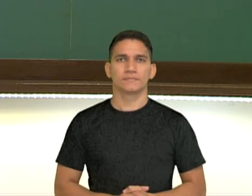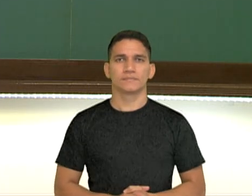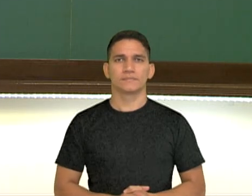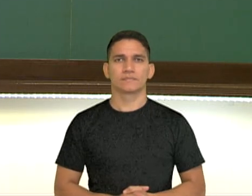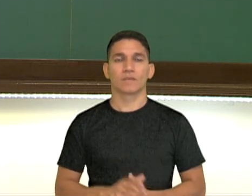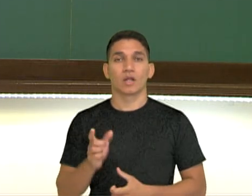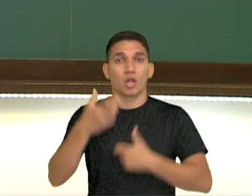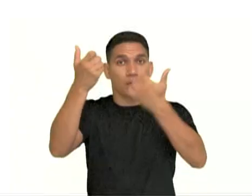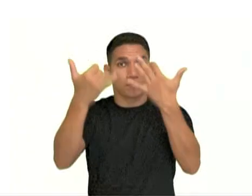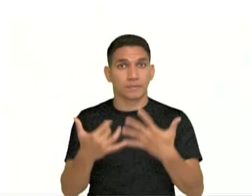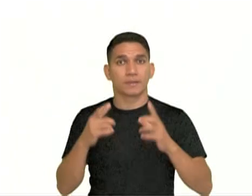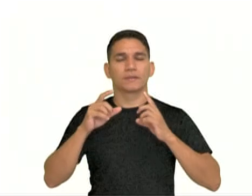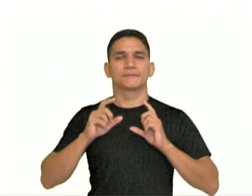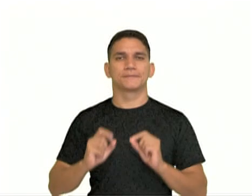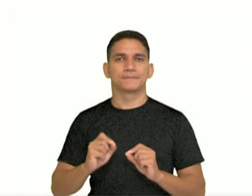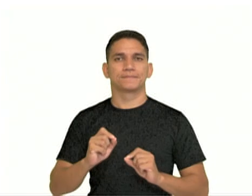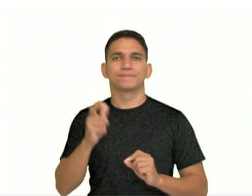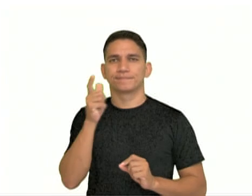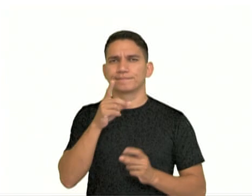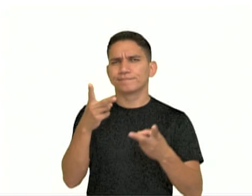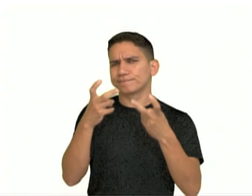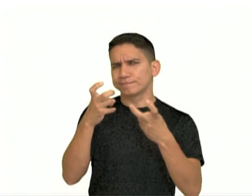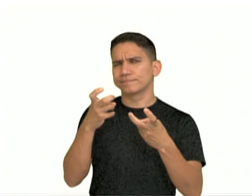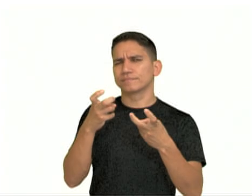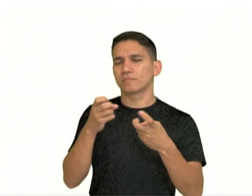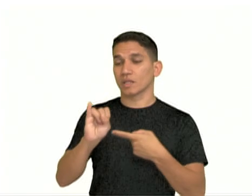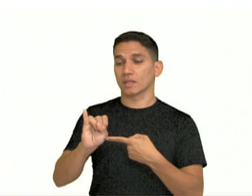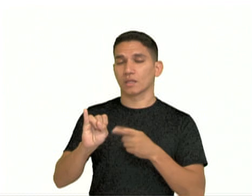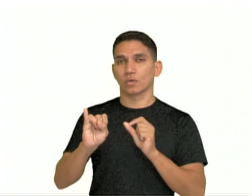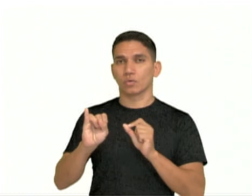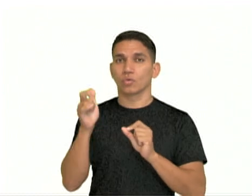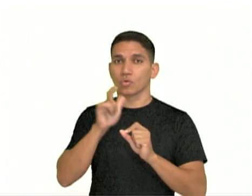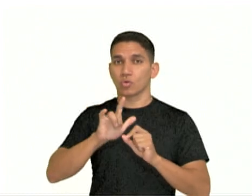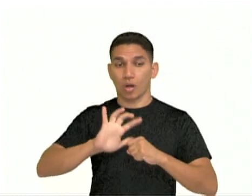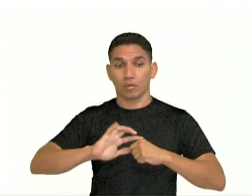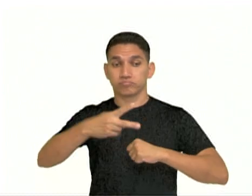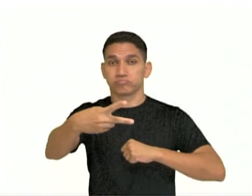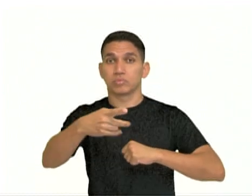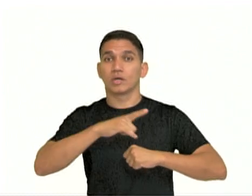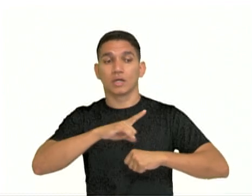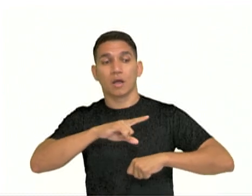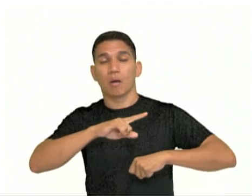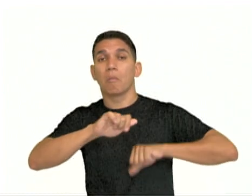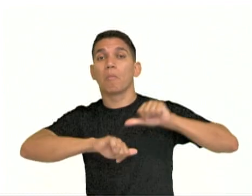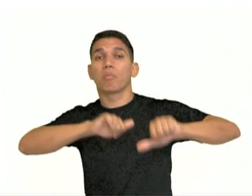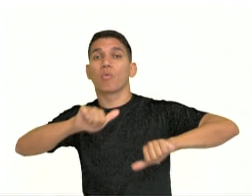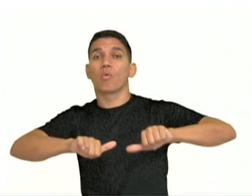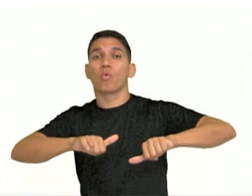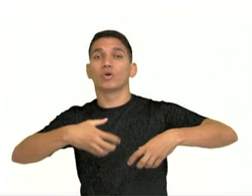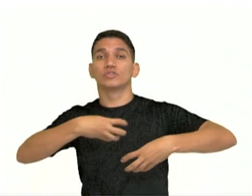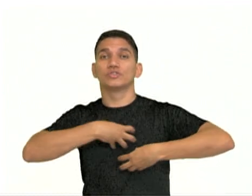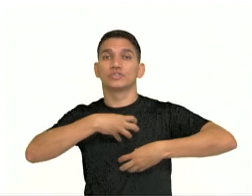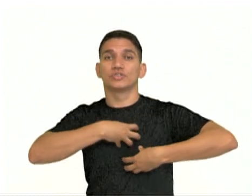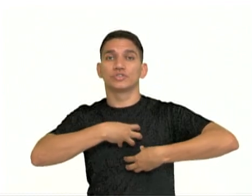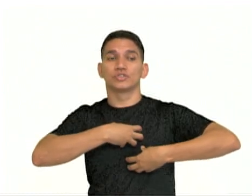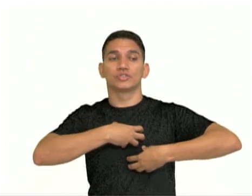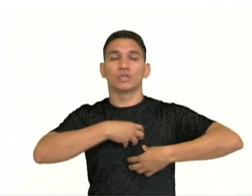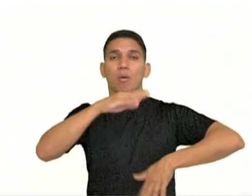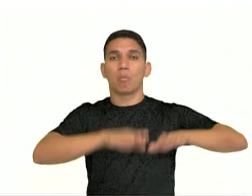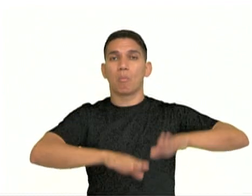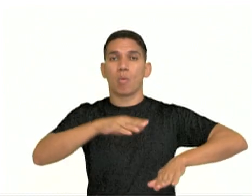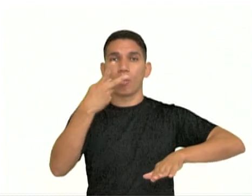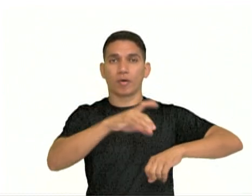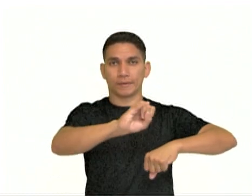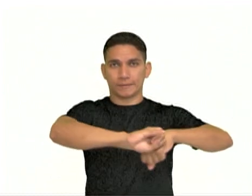A gente percebe aqui, a gente pode perceber que o impulso ele provoca uma mudança no estado de movimento desse